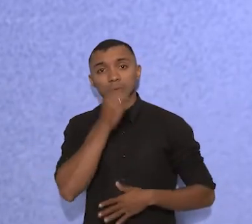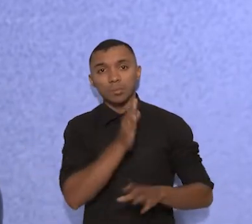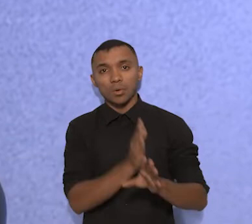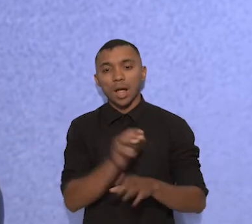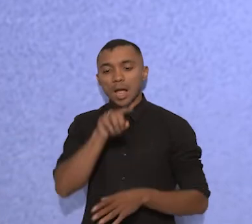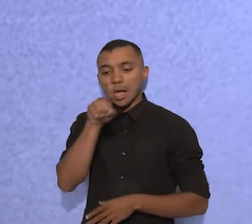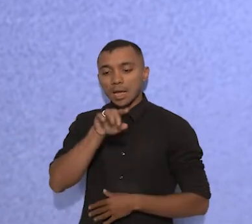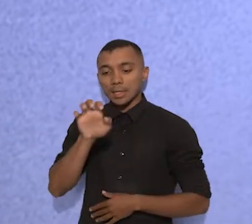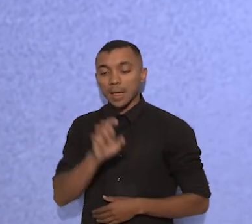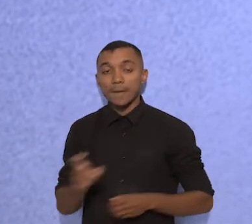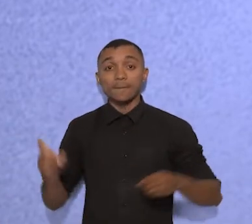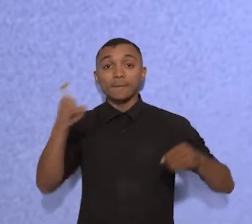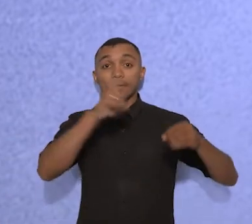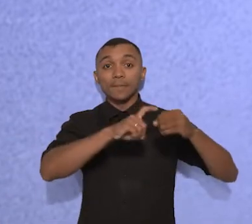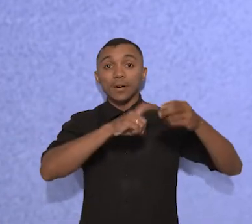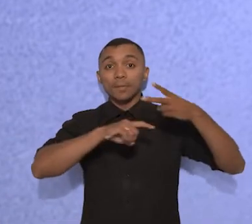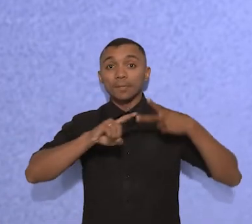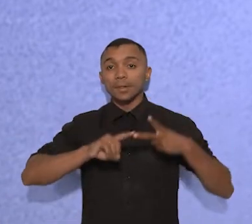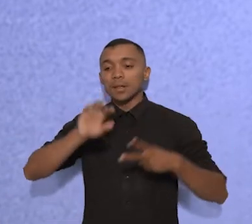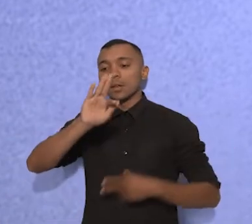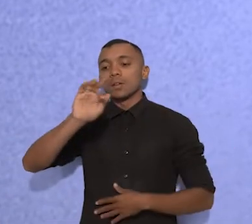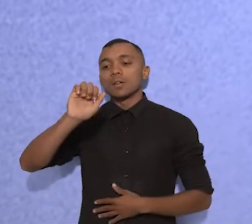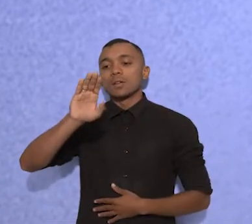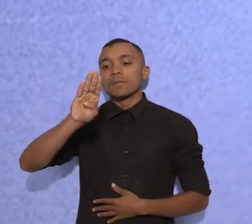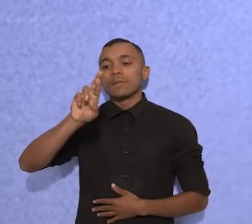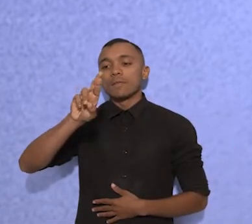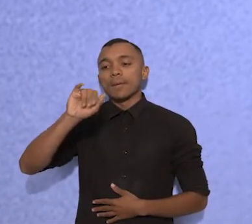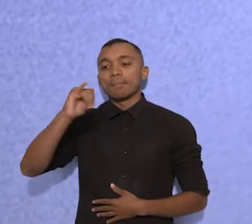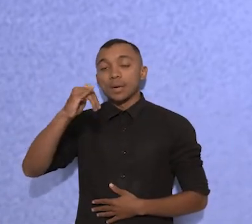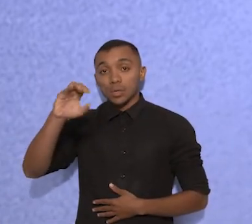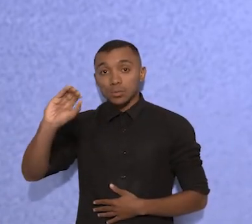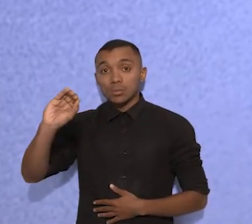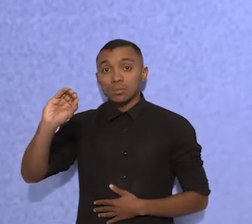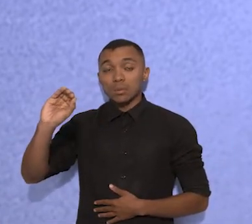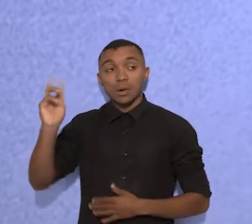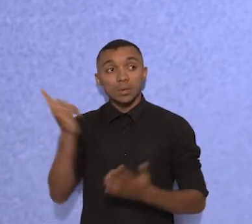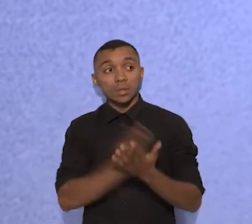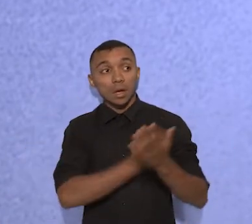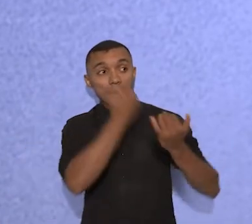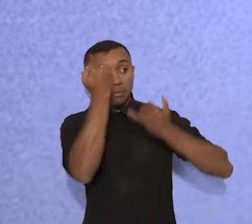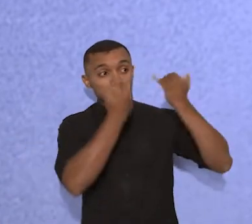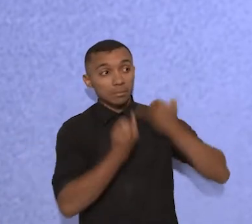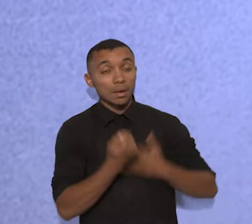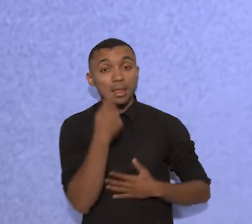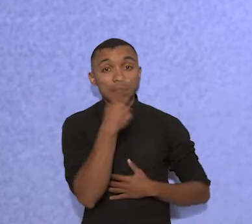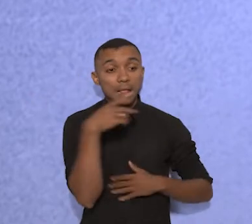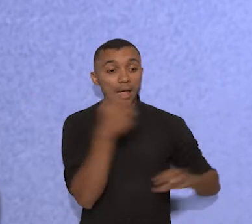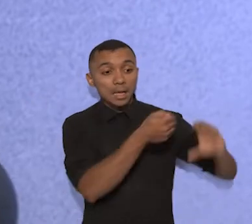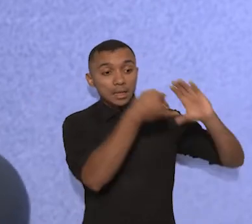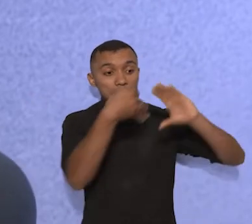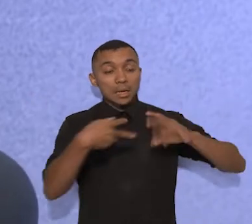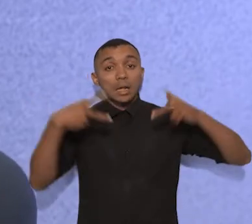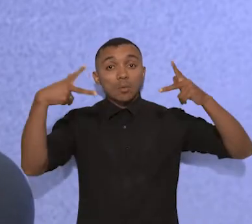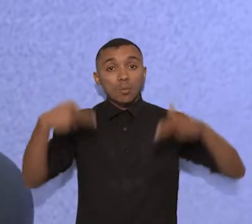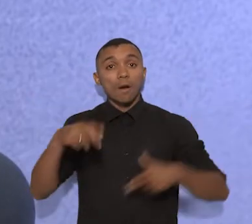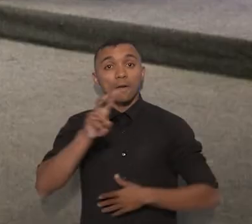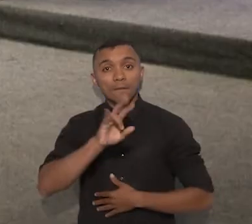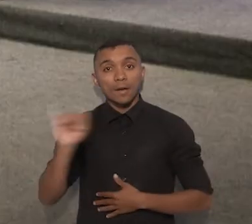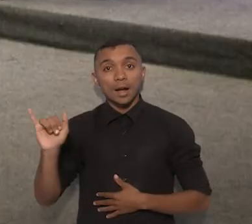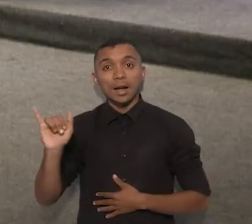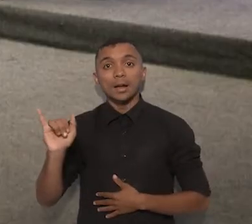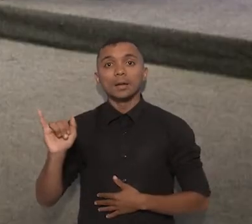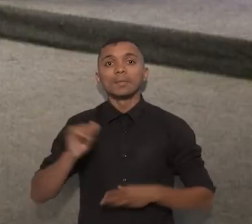voltar. Tem o Fabrício, que as informações que eu tenho do Fabrício é que é o mesmo estilo do Zé. Vai ser aquele cara que vai entrar para segurar o